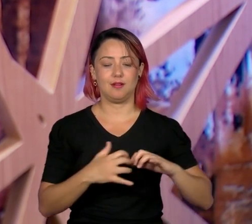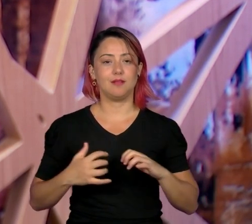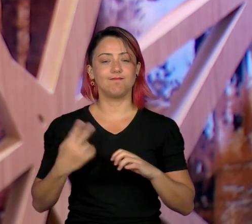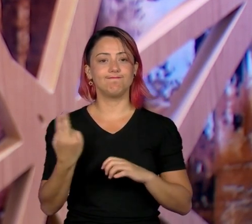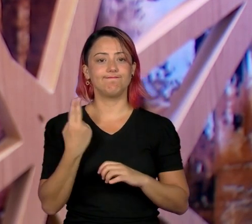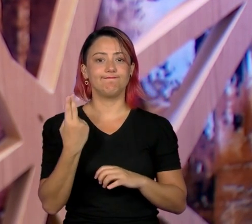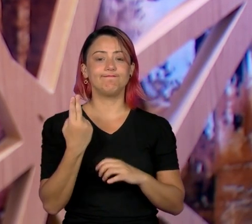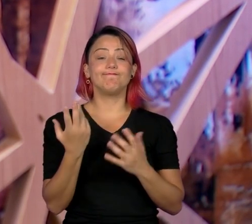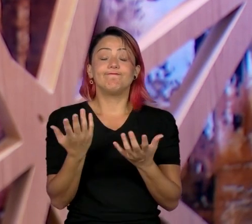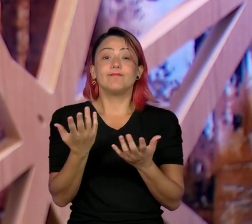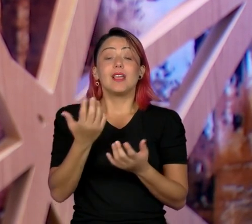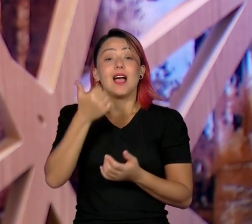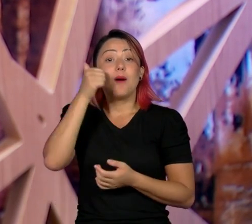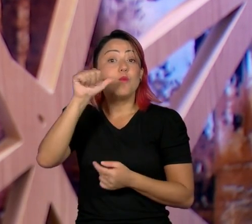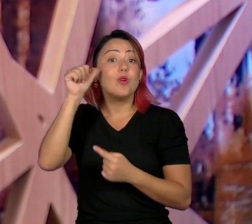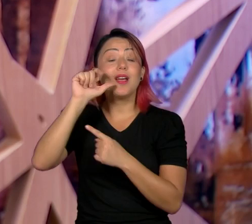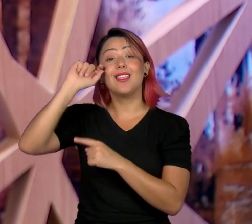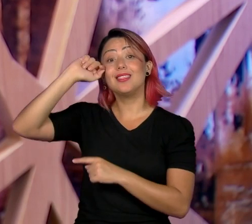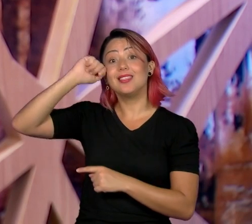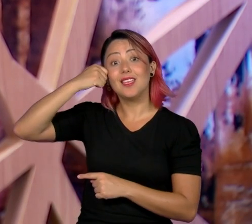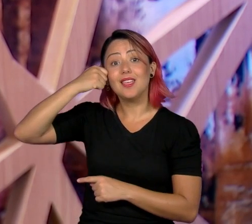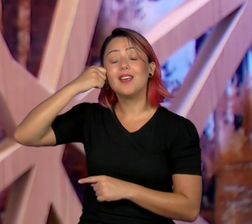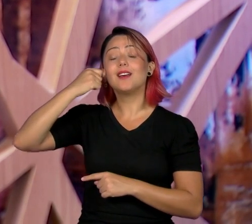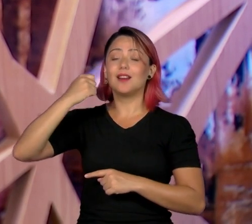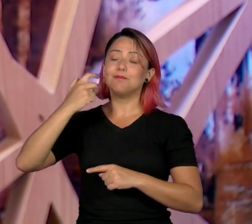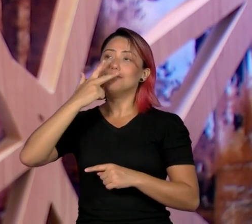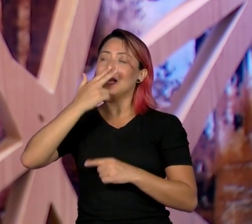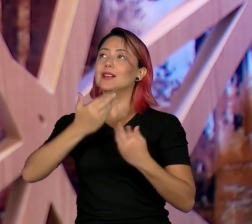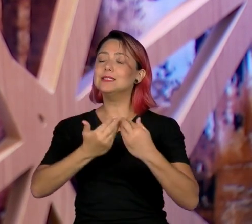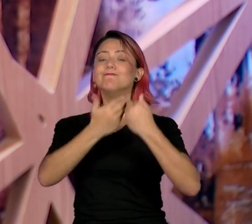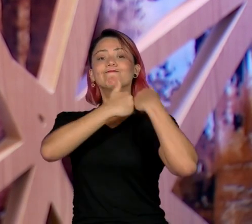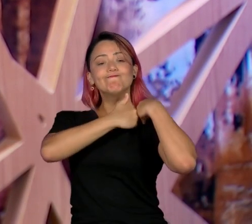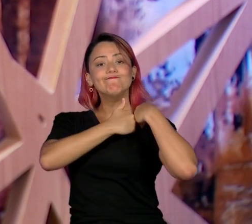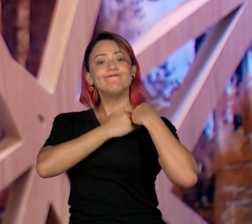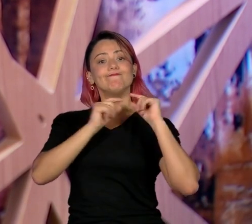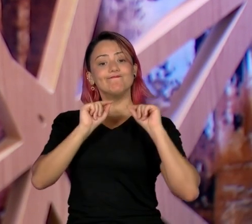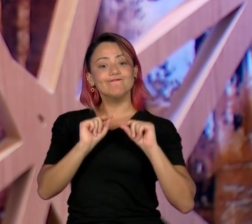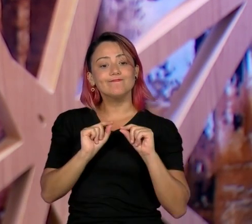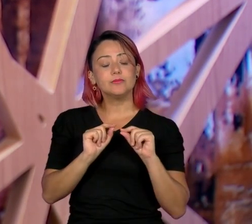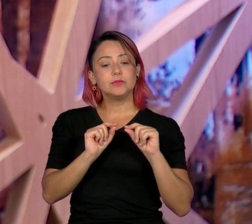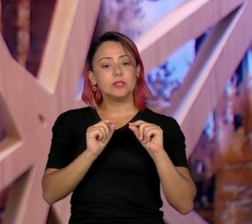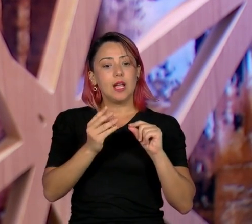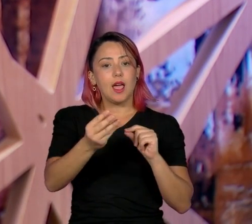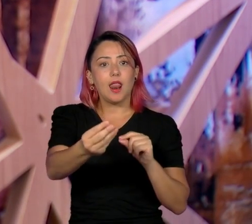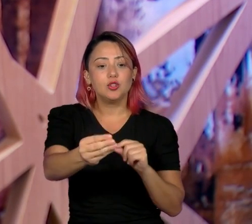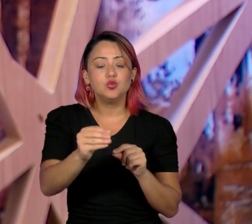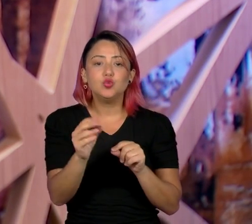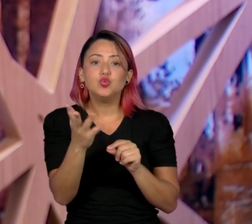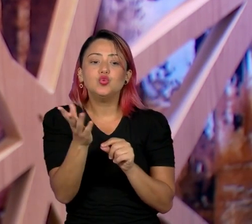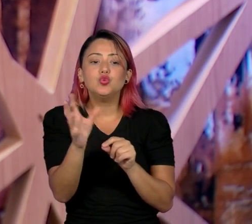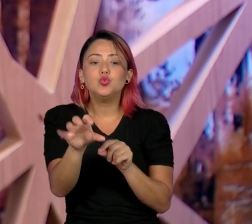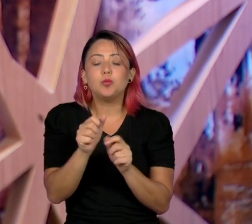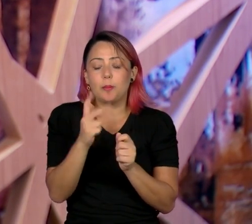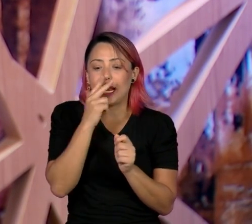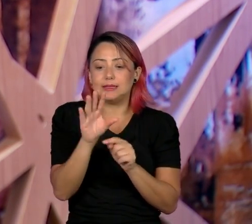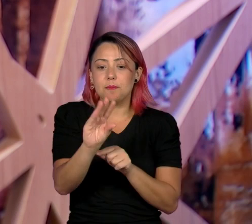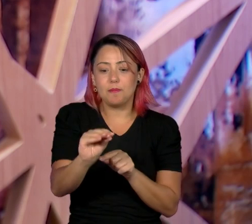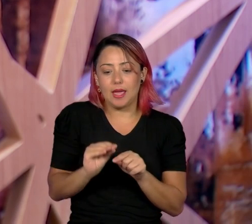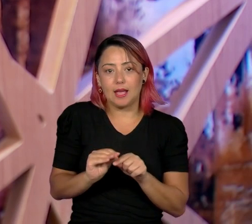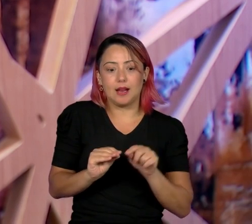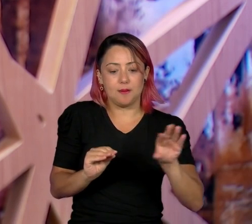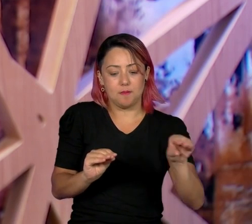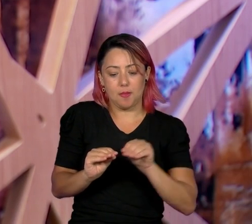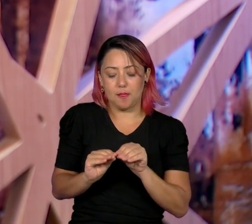proteger retalhos e entregar esses retalhos aos familiares, aos filhos, aos maridos, aos